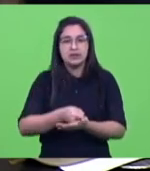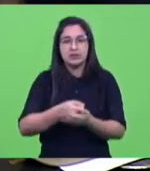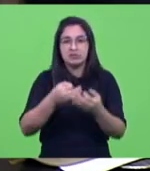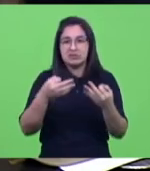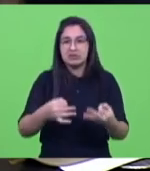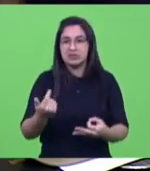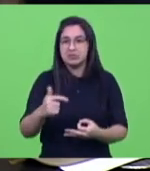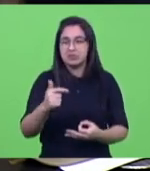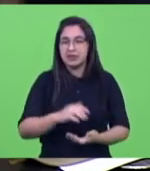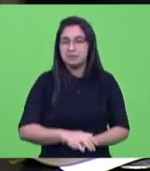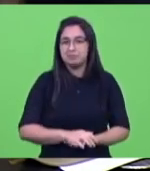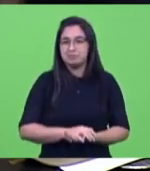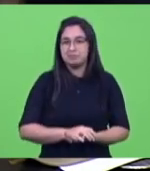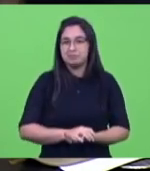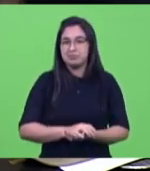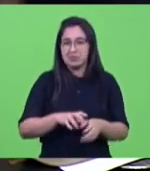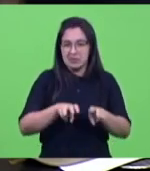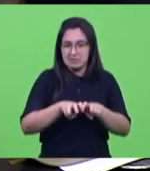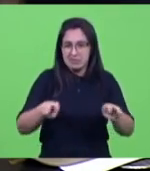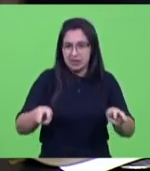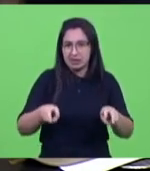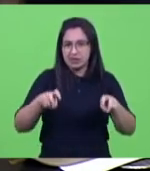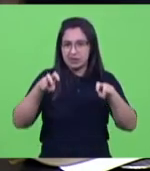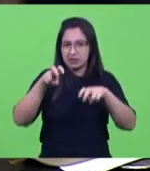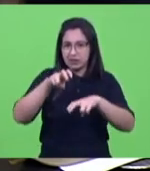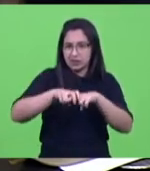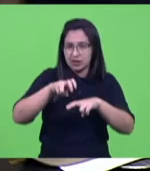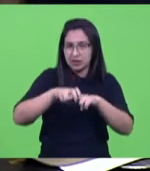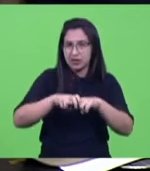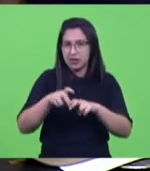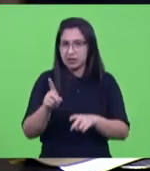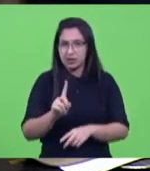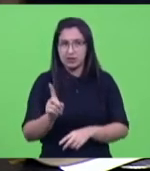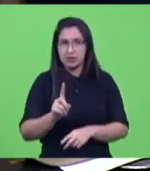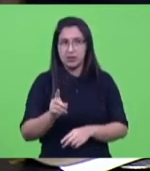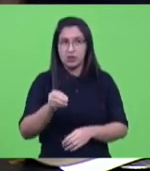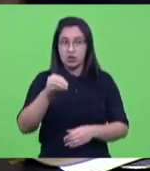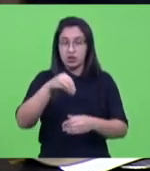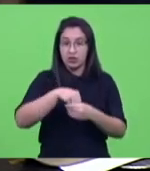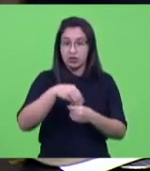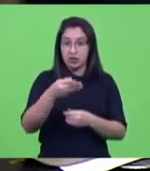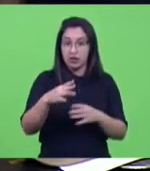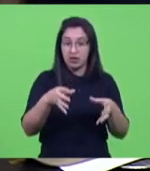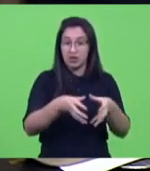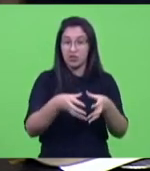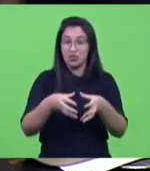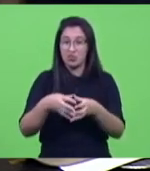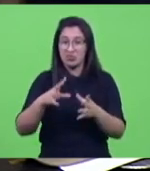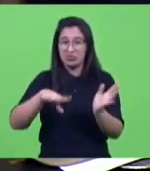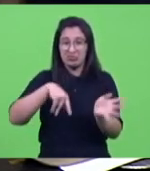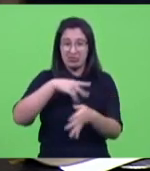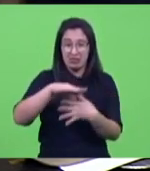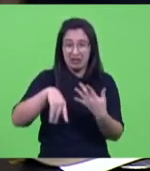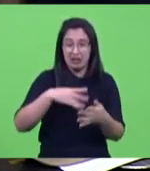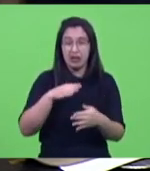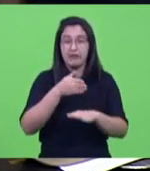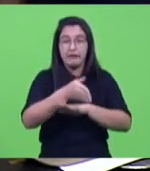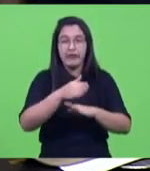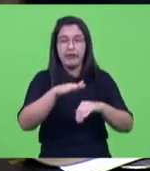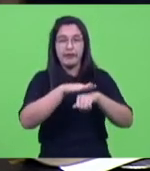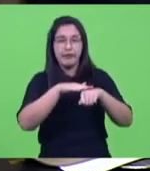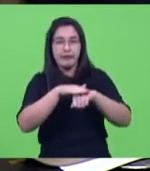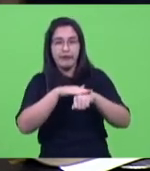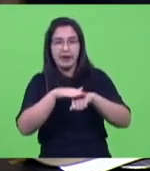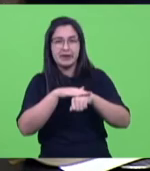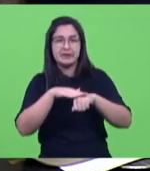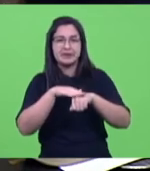as mesas e cadeiras, não. Mas o que acontece é que, reiteradamente, esse setor é enrolado. Eles vão lá, conversam, fazem